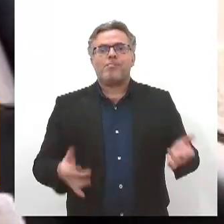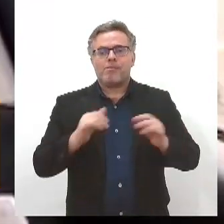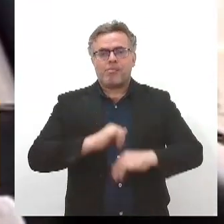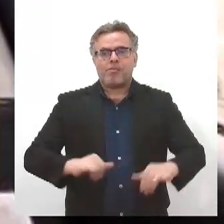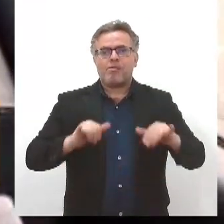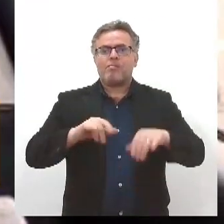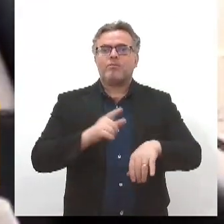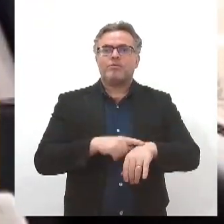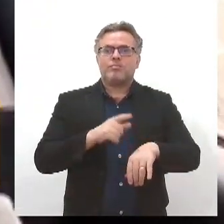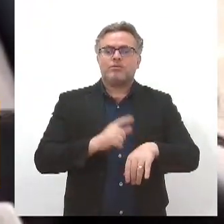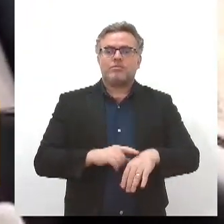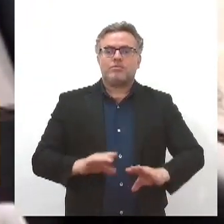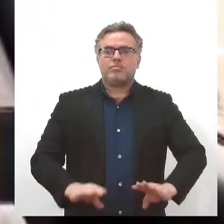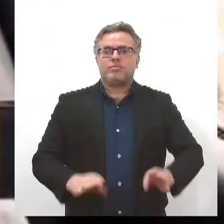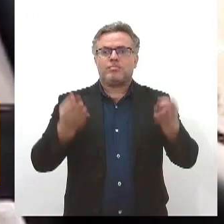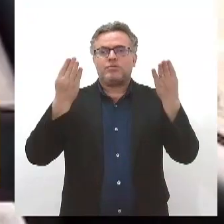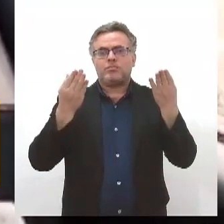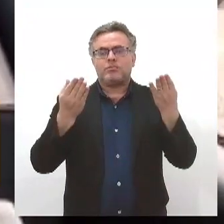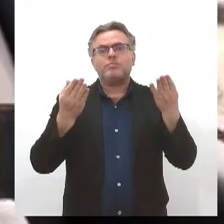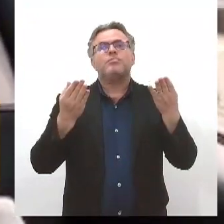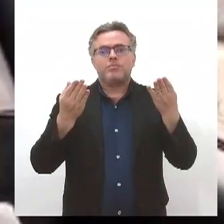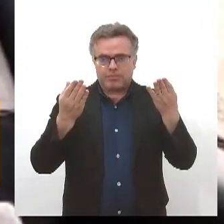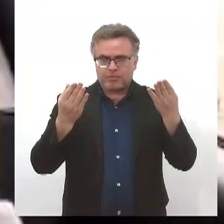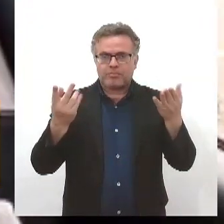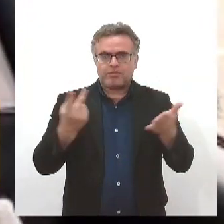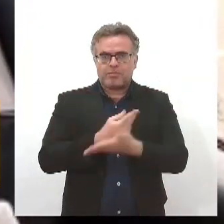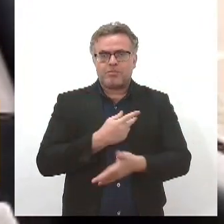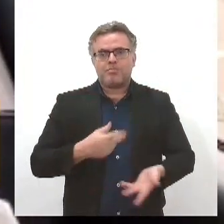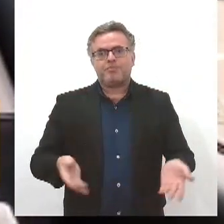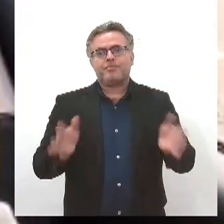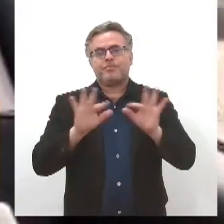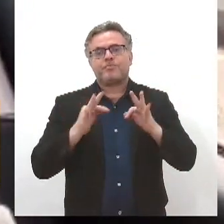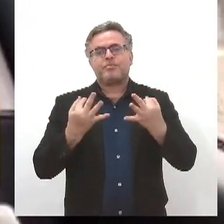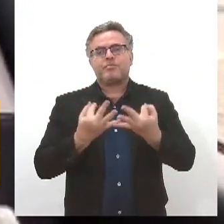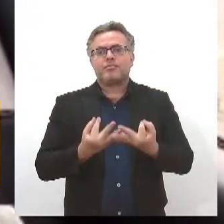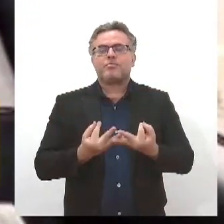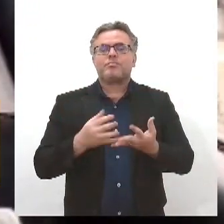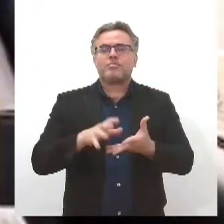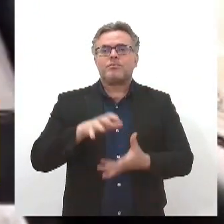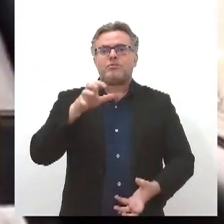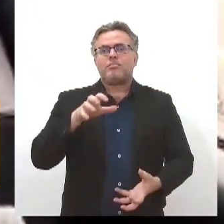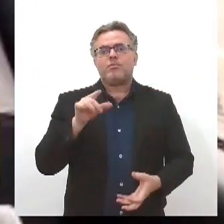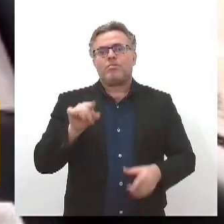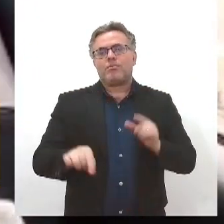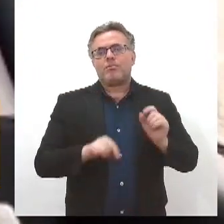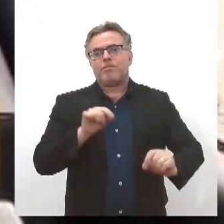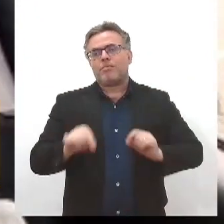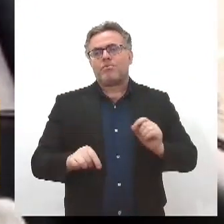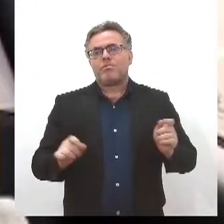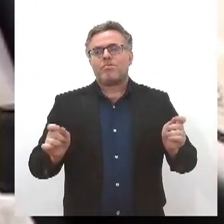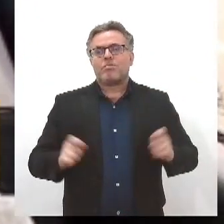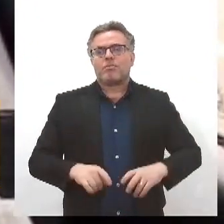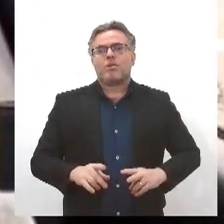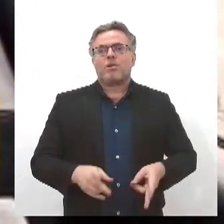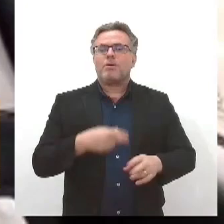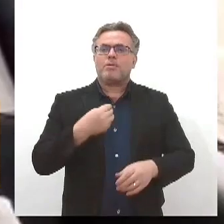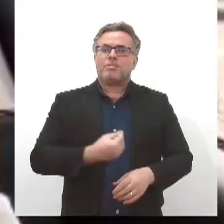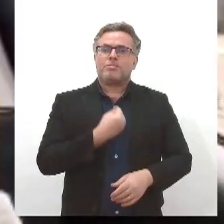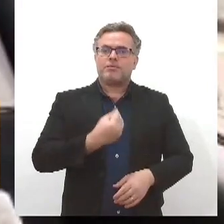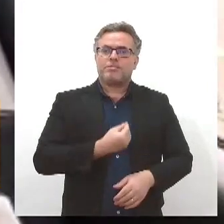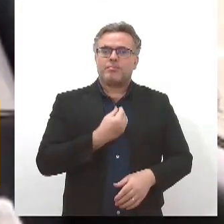festa, a gente observa muitas famílias, pessoas idosas, né? As pessoas idosas participando,